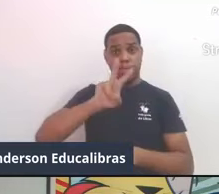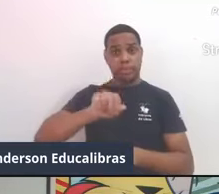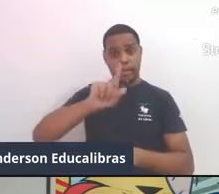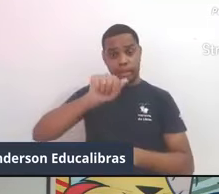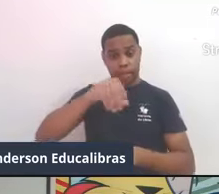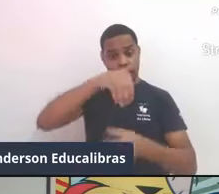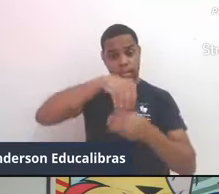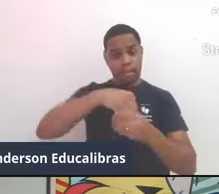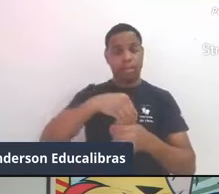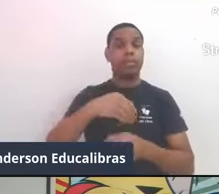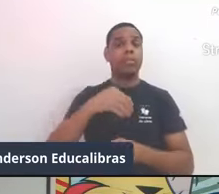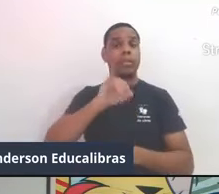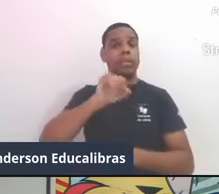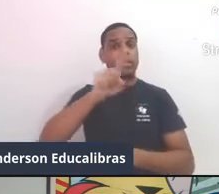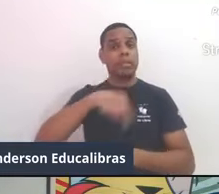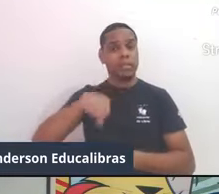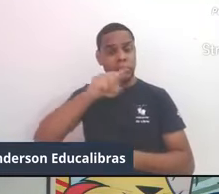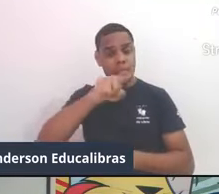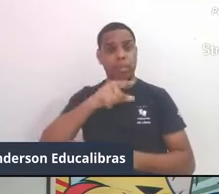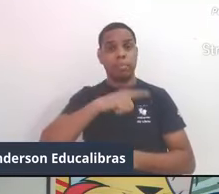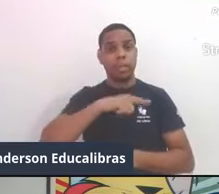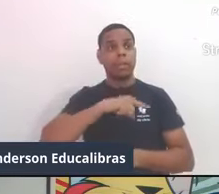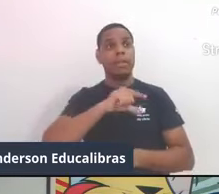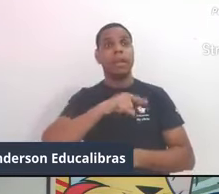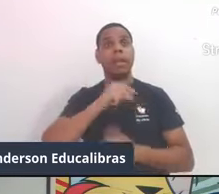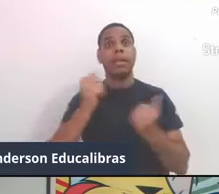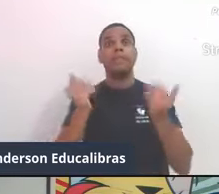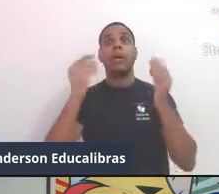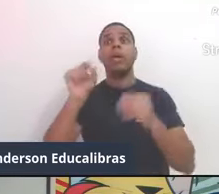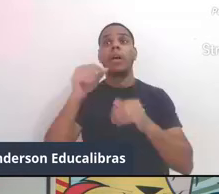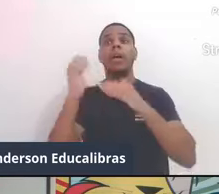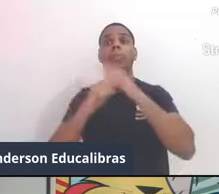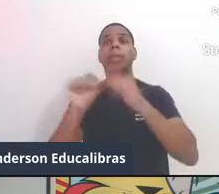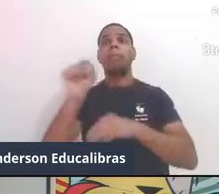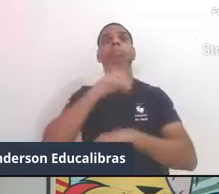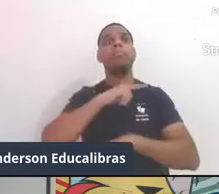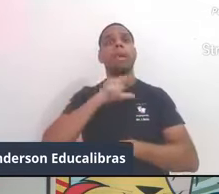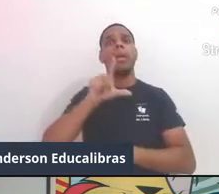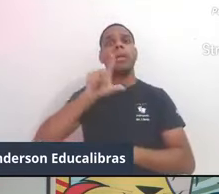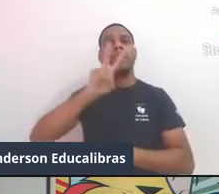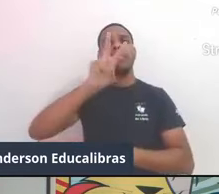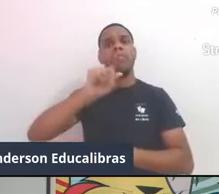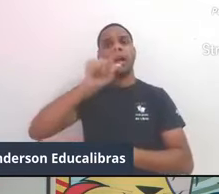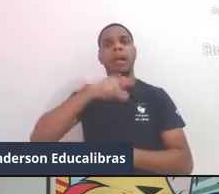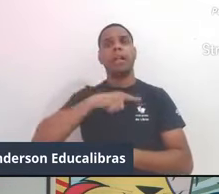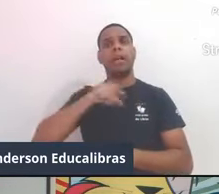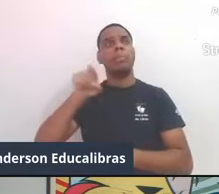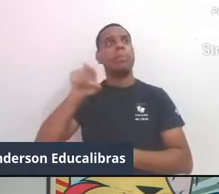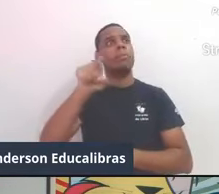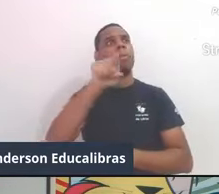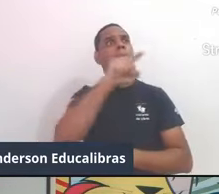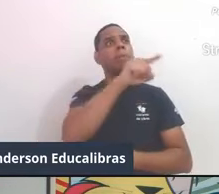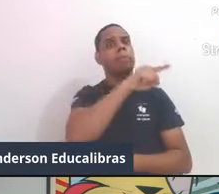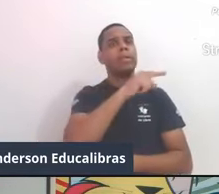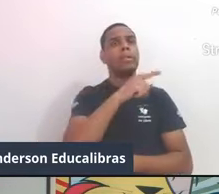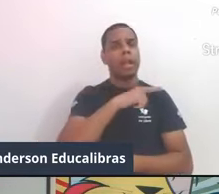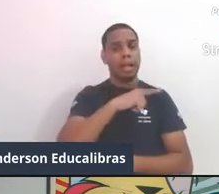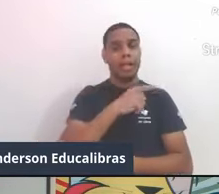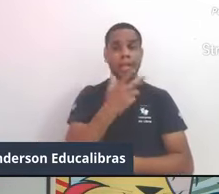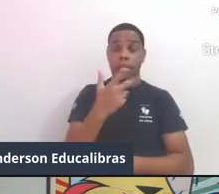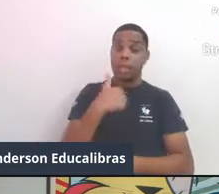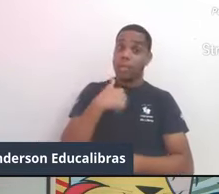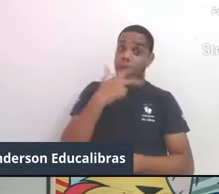Itaú, mas de vagas que a gente já sabe que estão existentes no mercado, né? Então, acho que a tecnologia